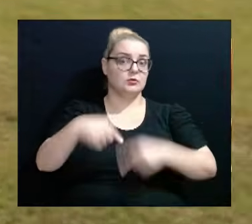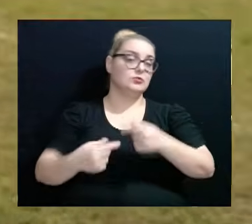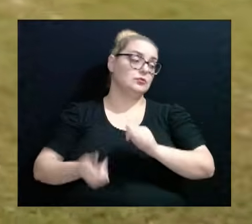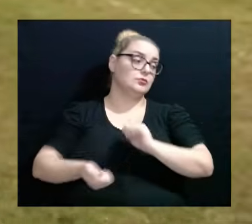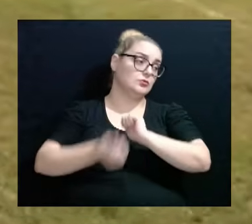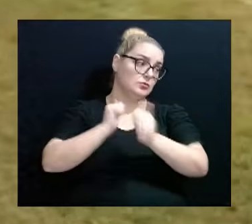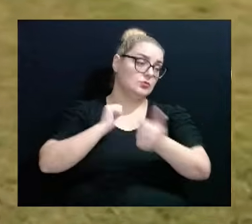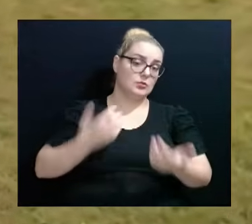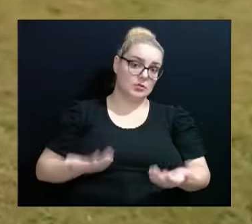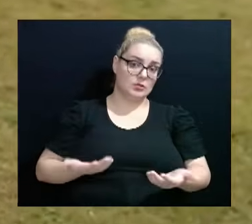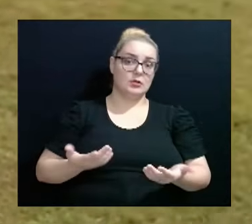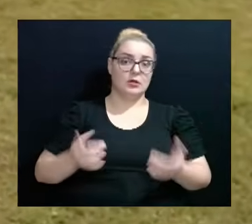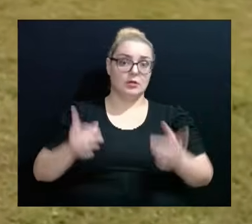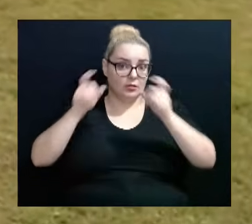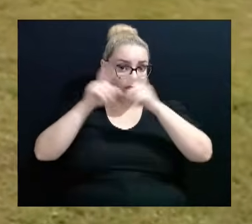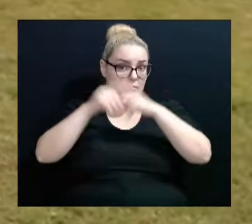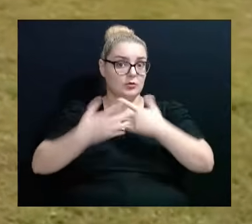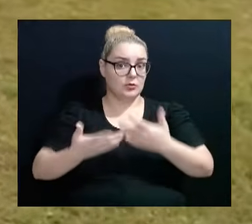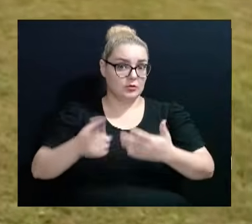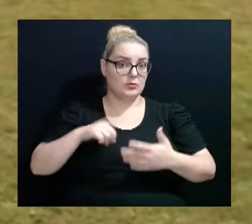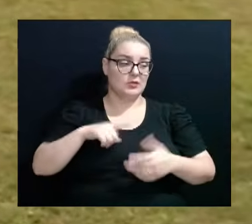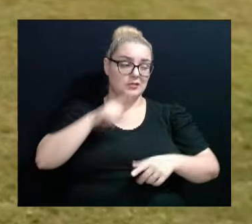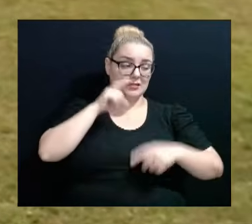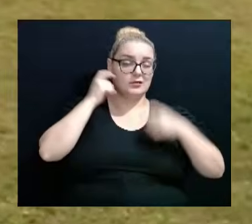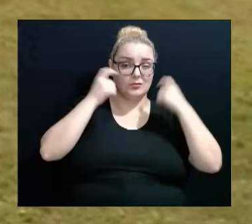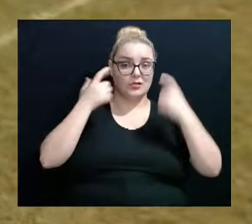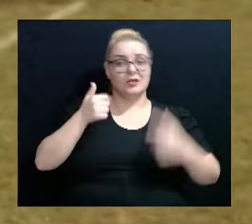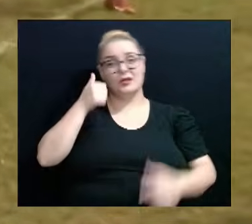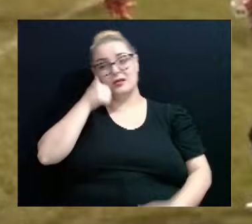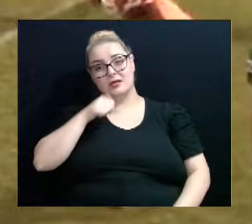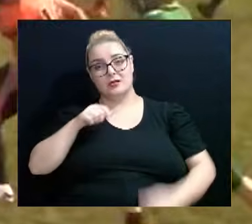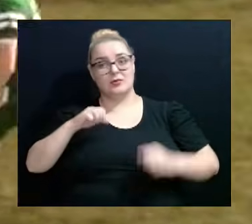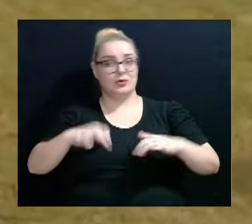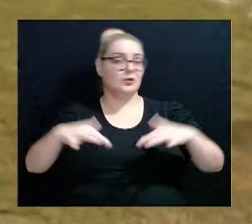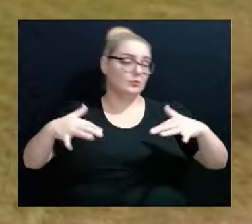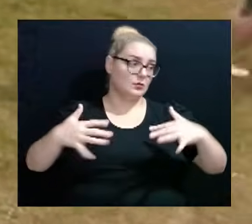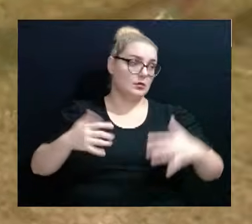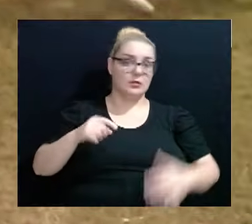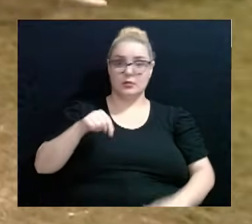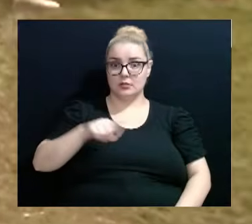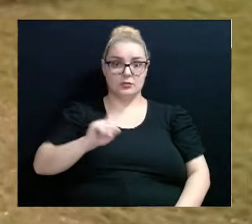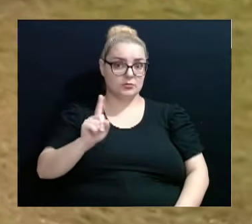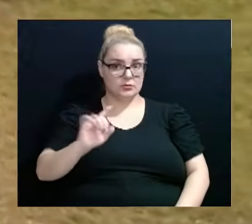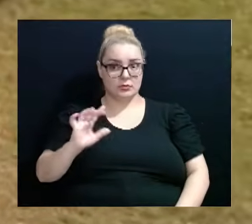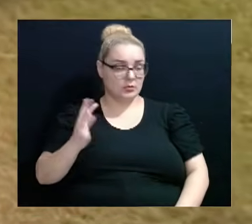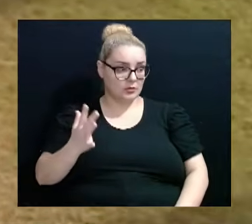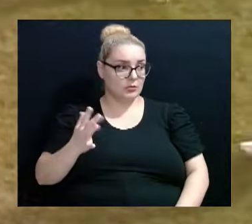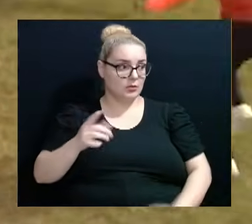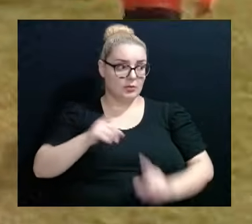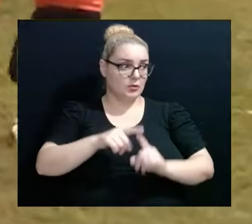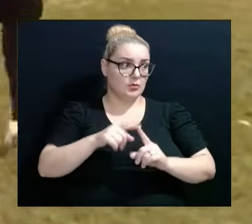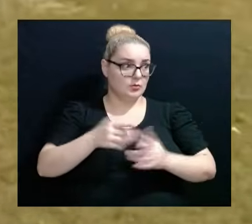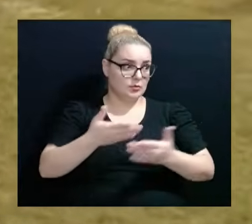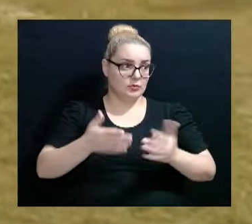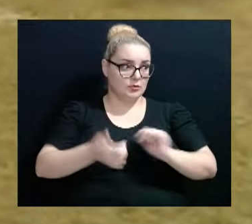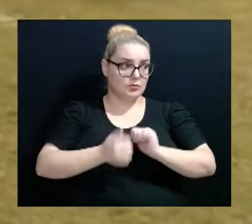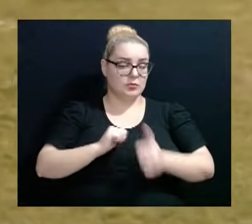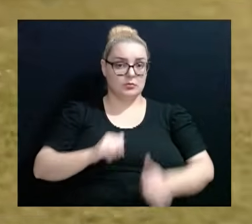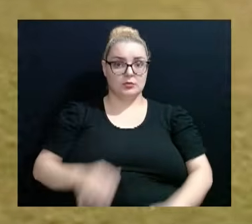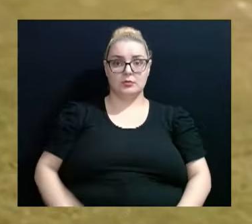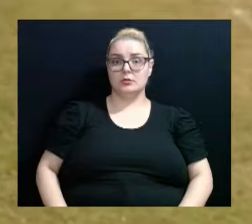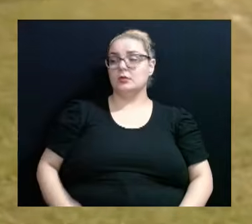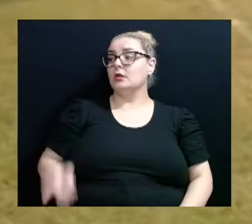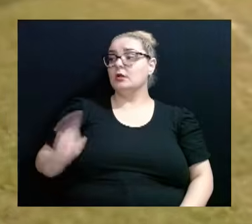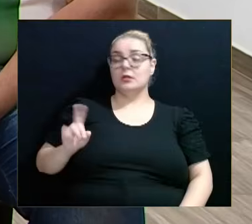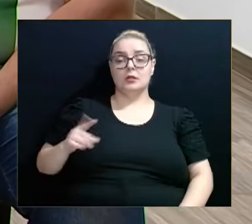para as famílias, né? Muitas vezes, quando a gente fala de outros esportes, existe ali aquele receio de que a mulher esteja nos estádios, por exemplo. Isso não